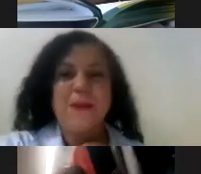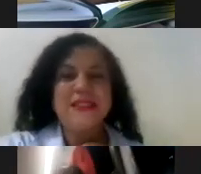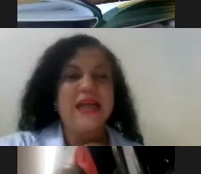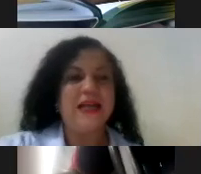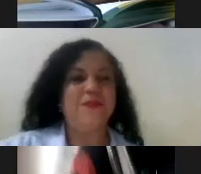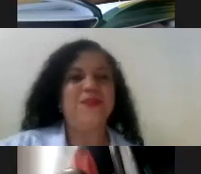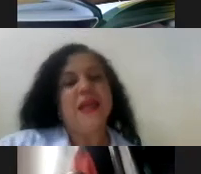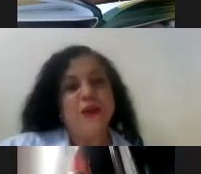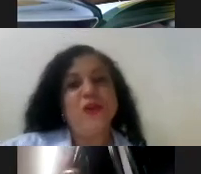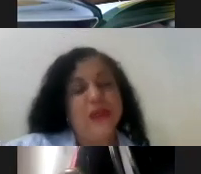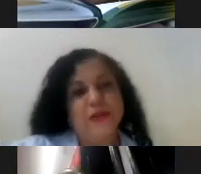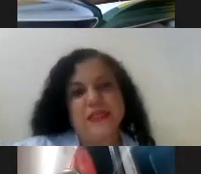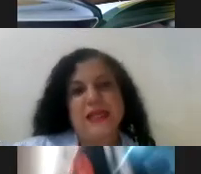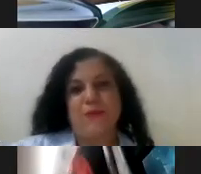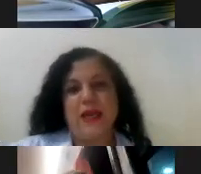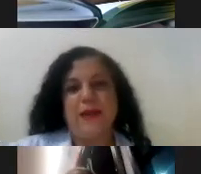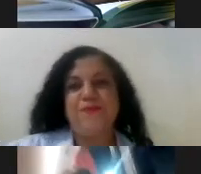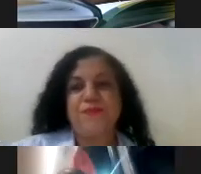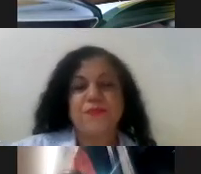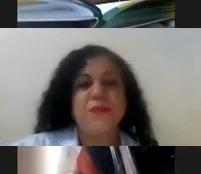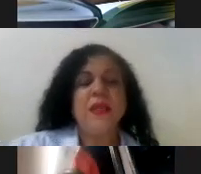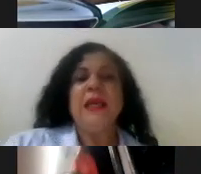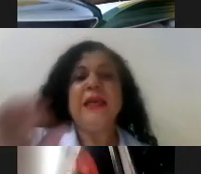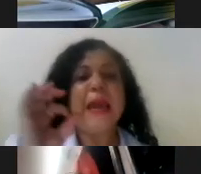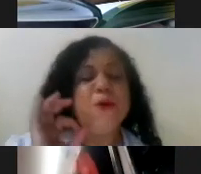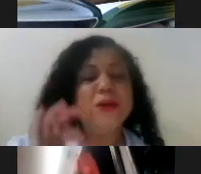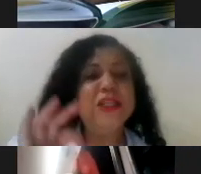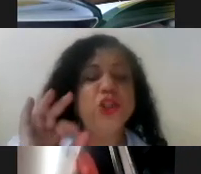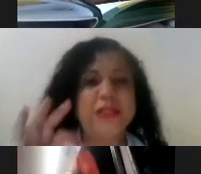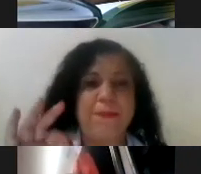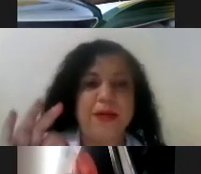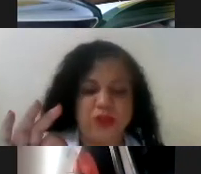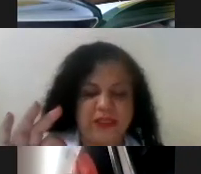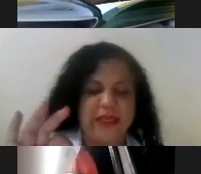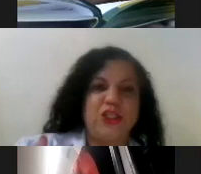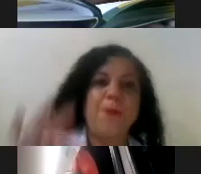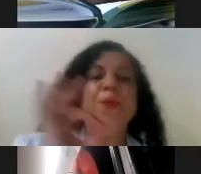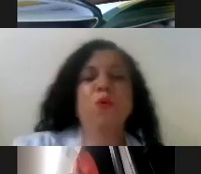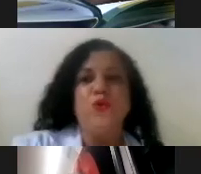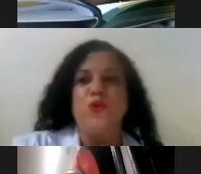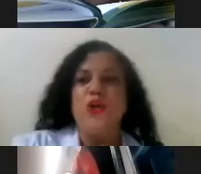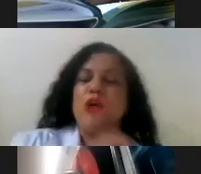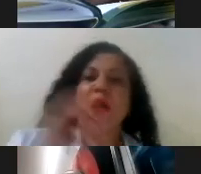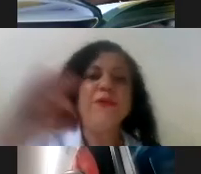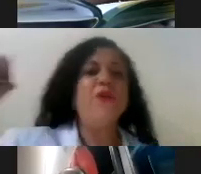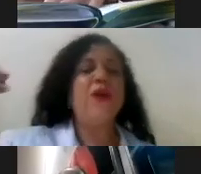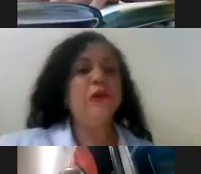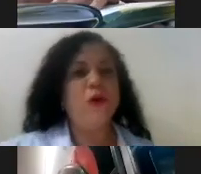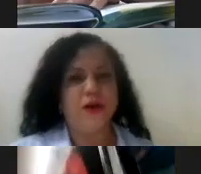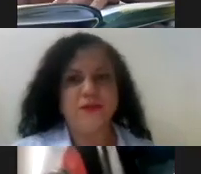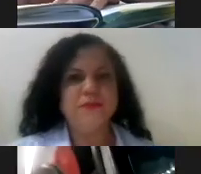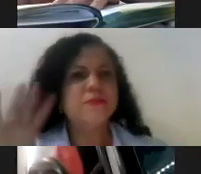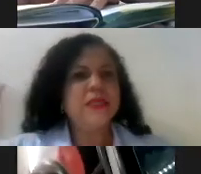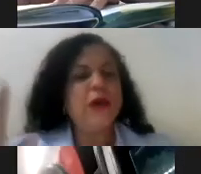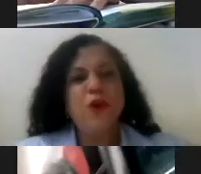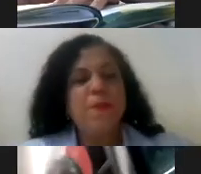revisão da aula passada. Eu estou falando aqui, sabe o quê? Que é importante nós sabermos o seguinte: pulso. Qual que é o